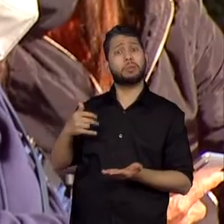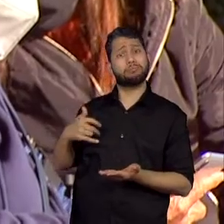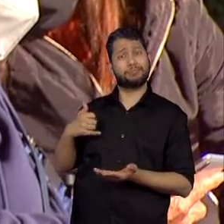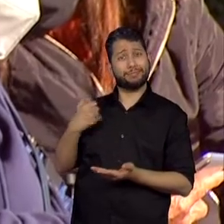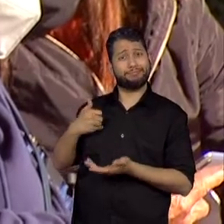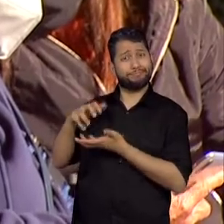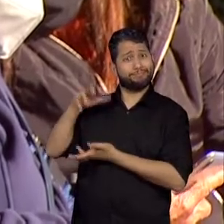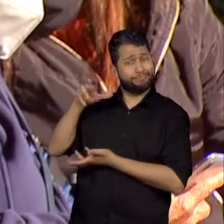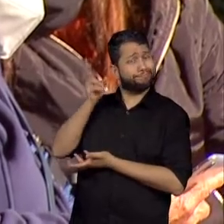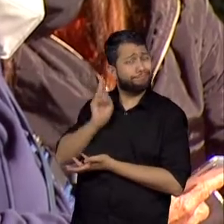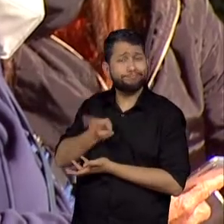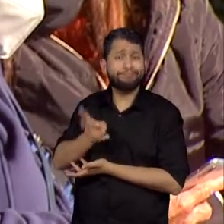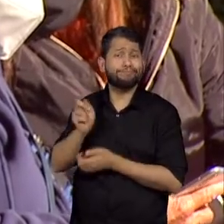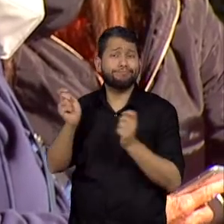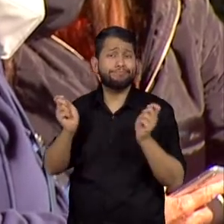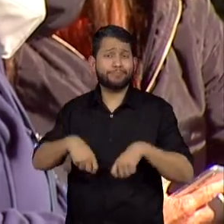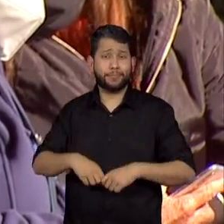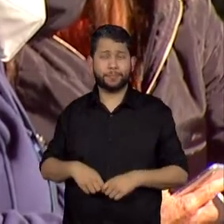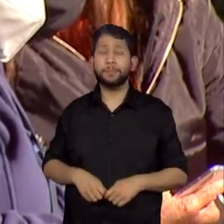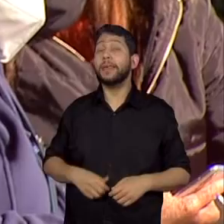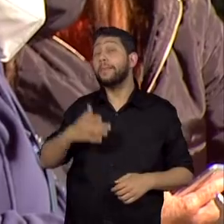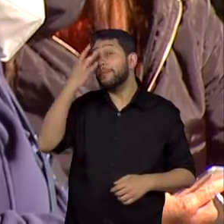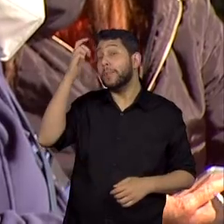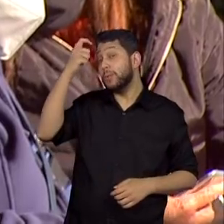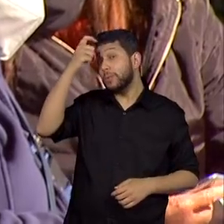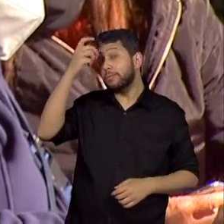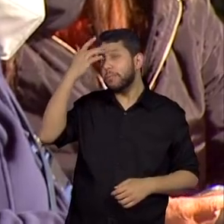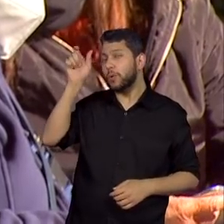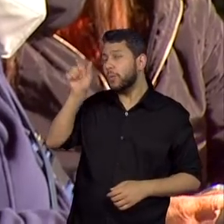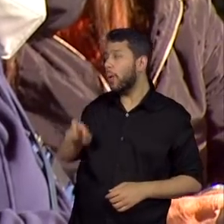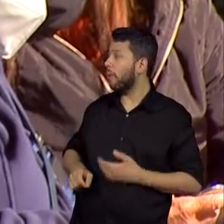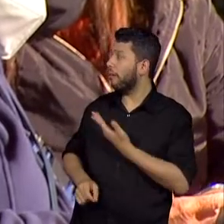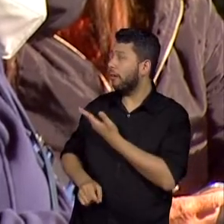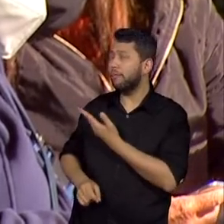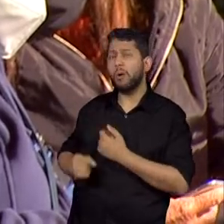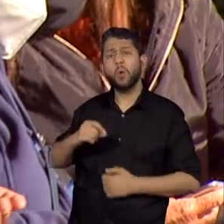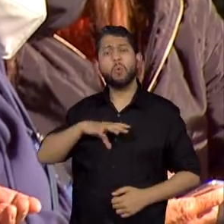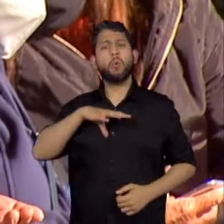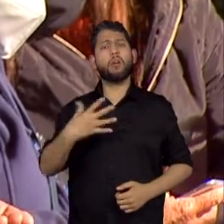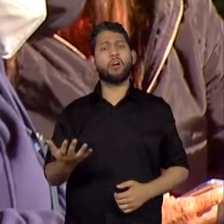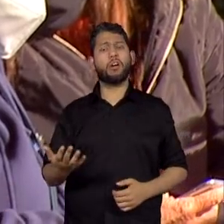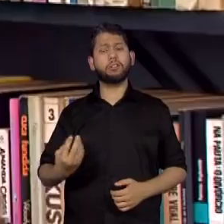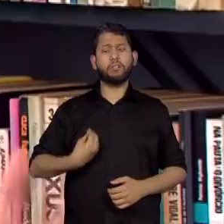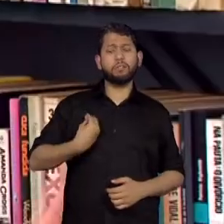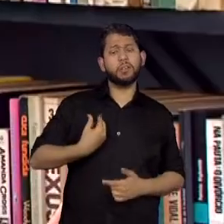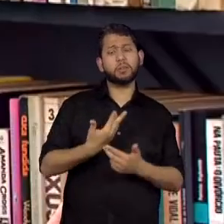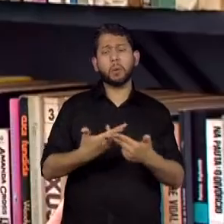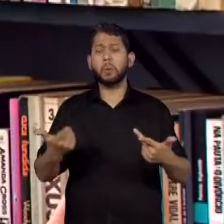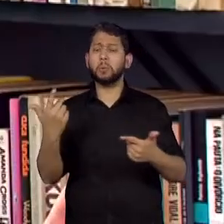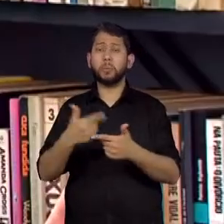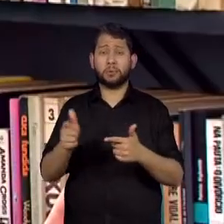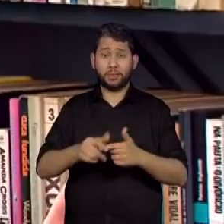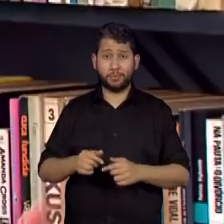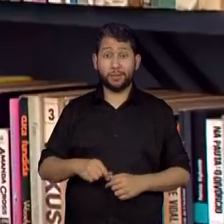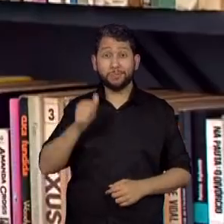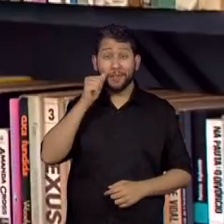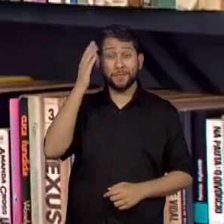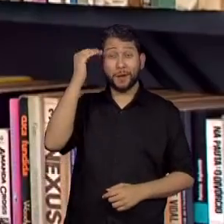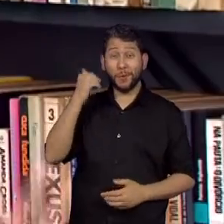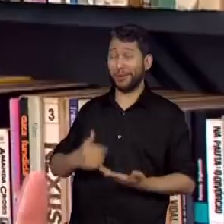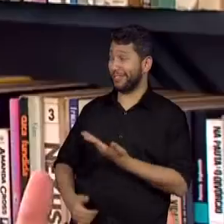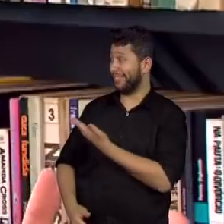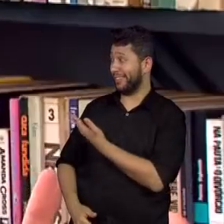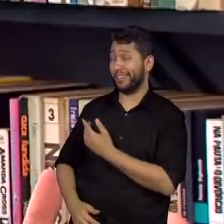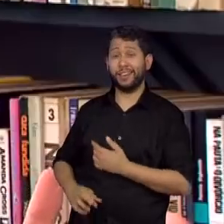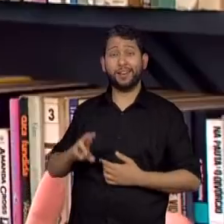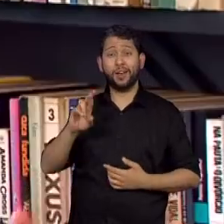Eles têm um comportamento e uma coragem muito grande de enfrentar os problemas. A escritora de livros infantis Ruth